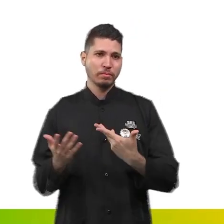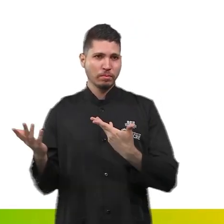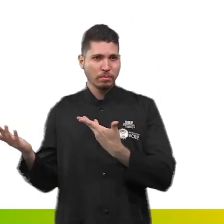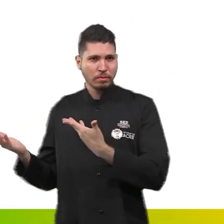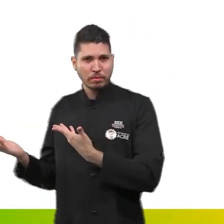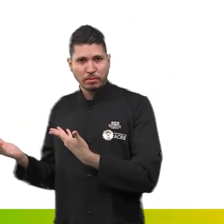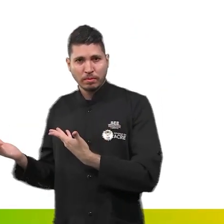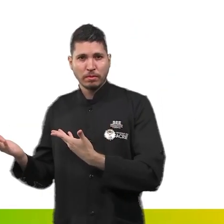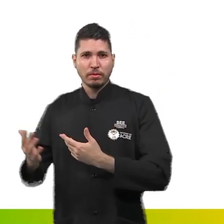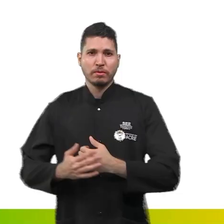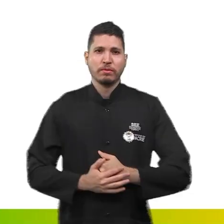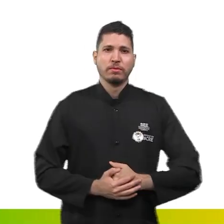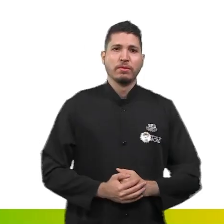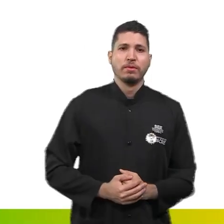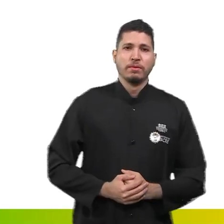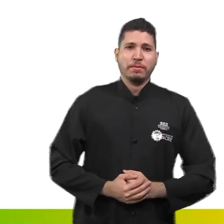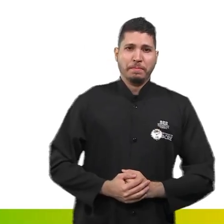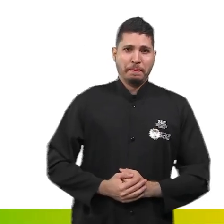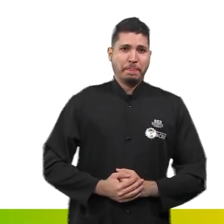imagem